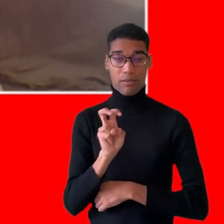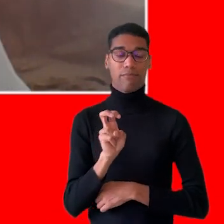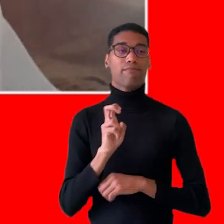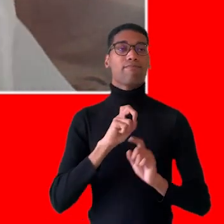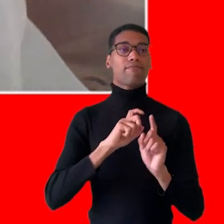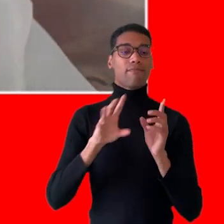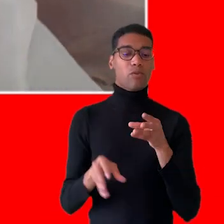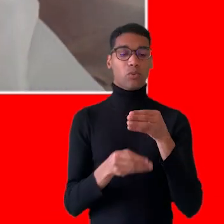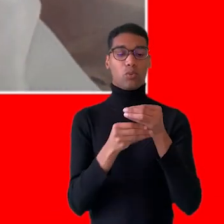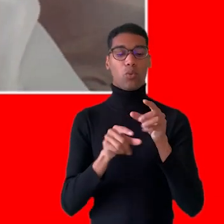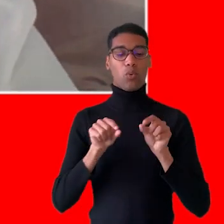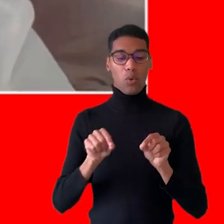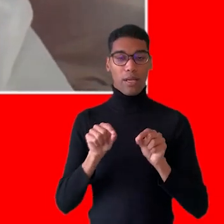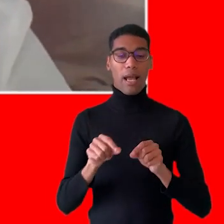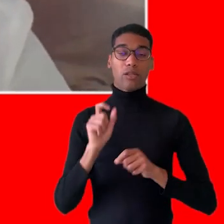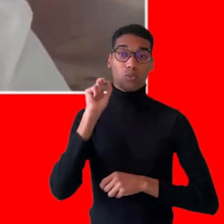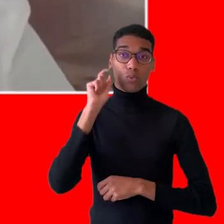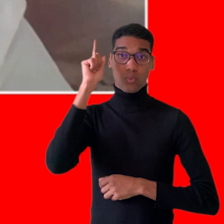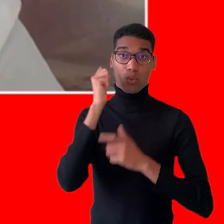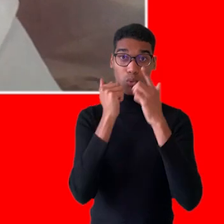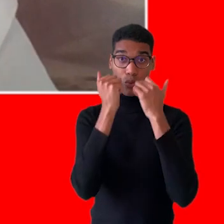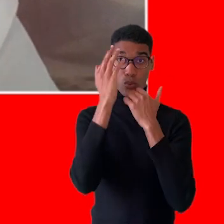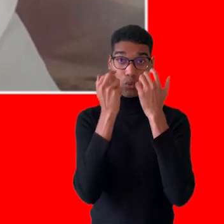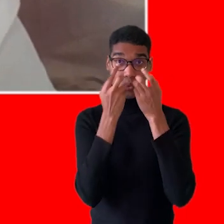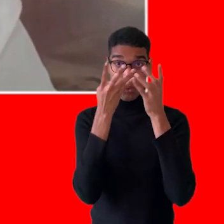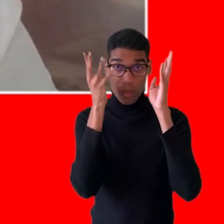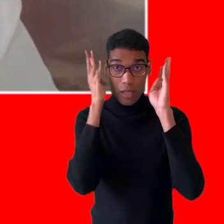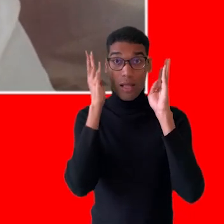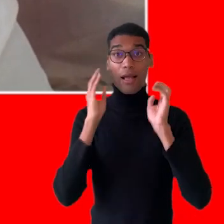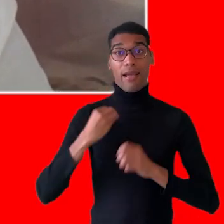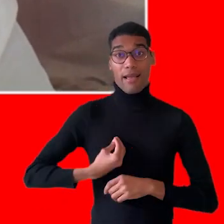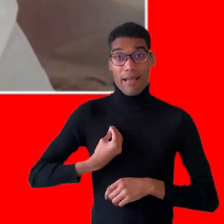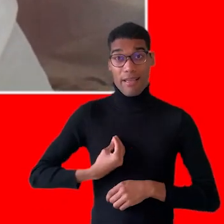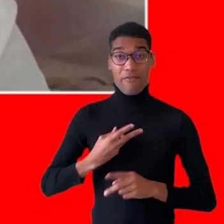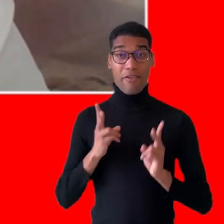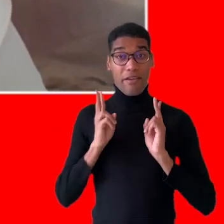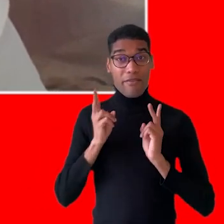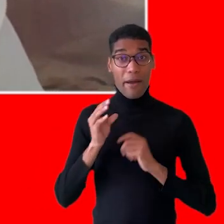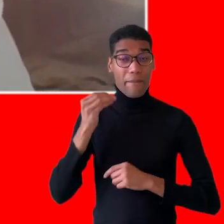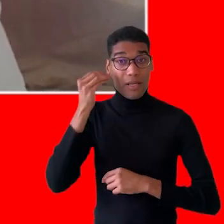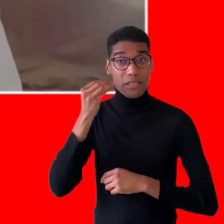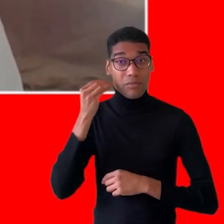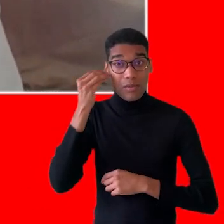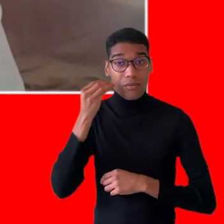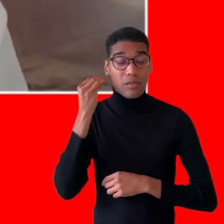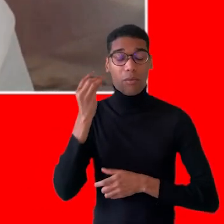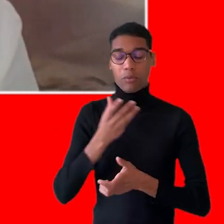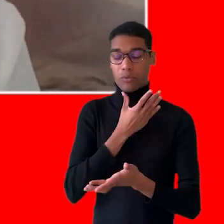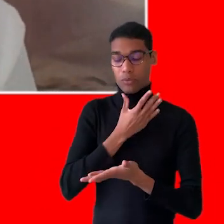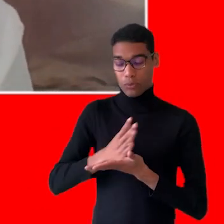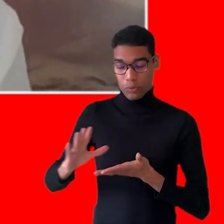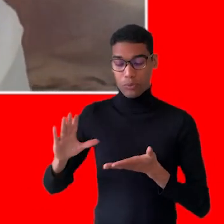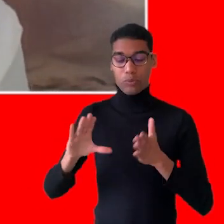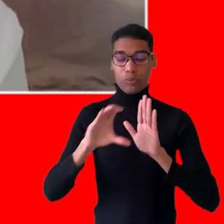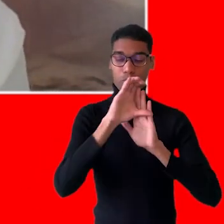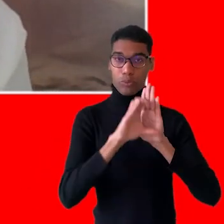11.645, incluindo as culturas indígenas, né, que também vivem a mesma experiência de exclusão dos currículos, ou